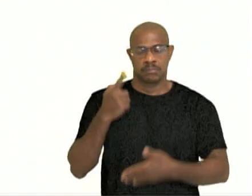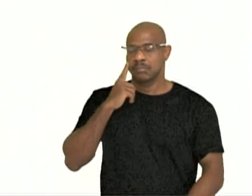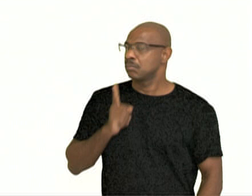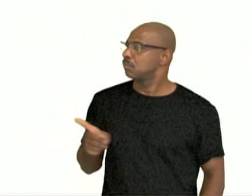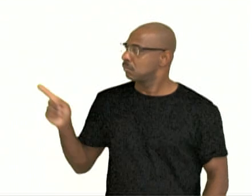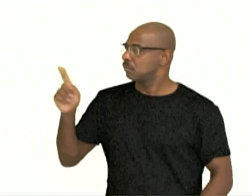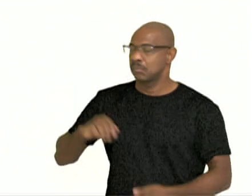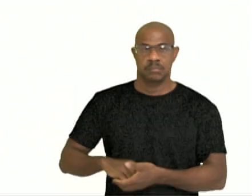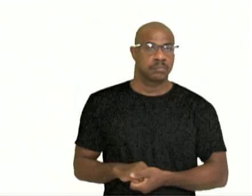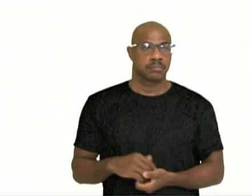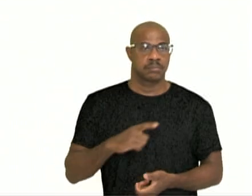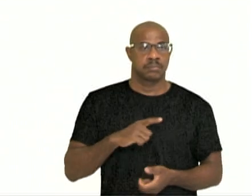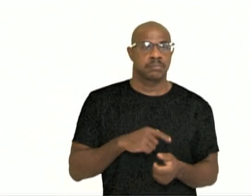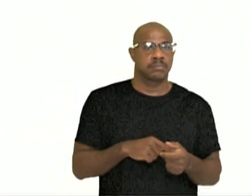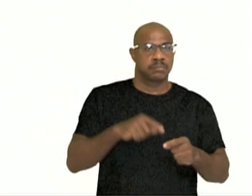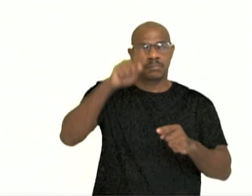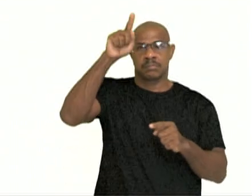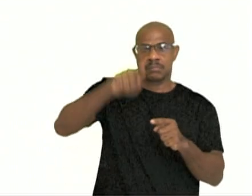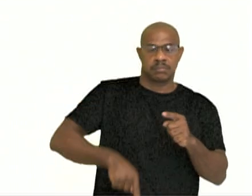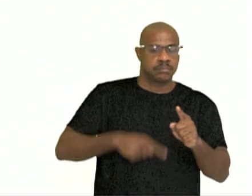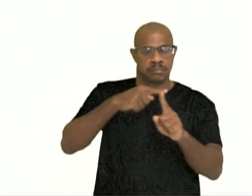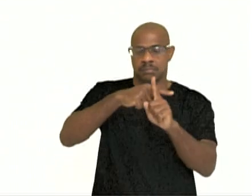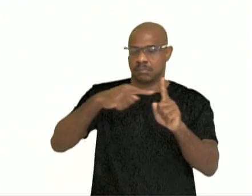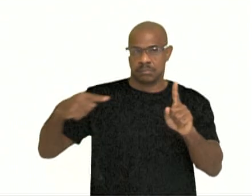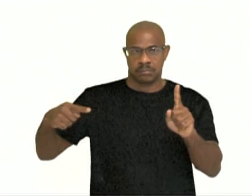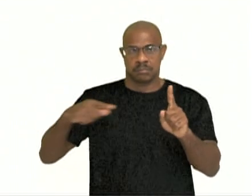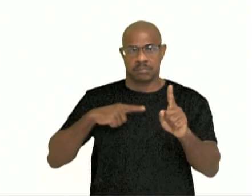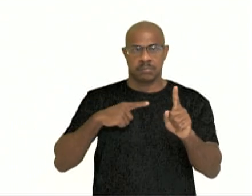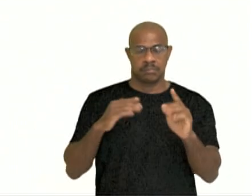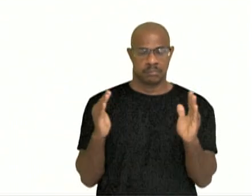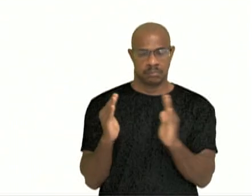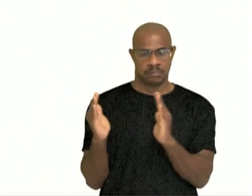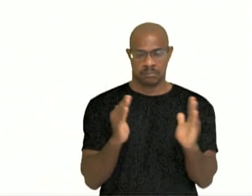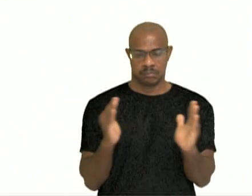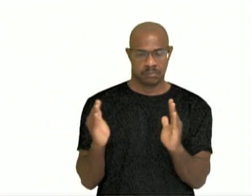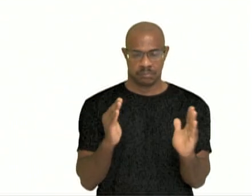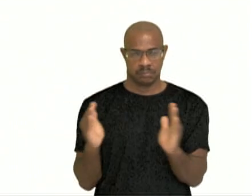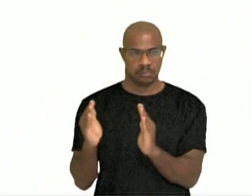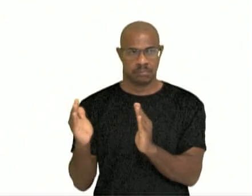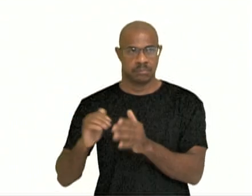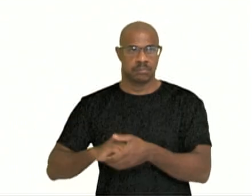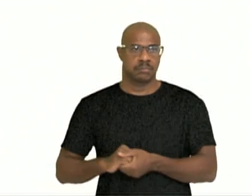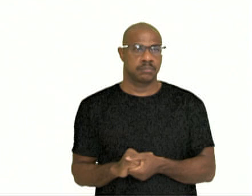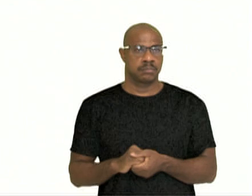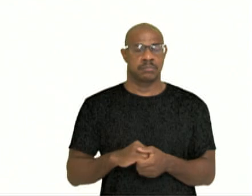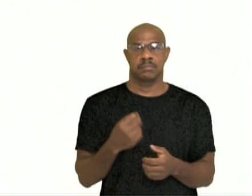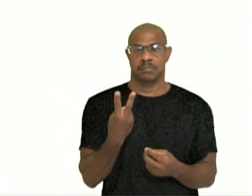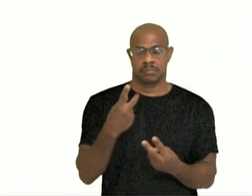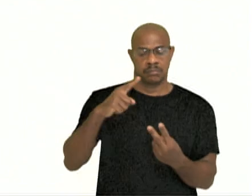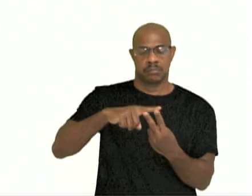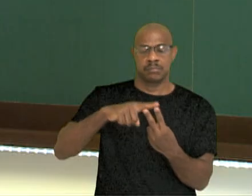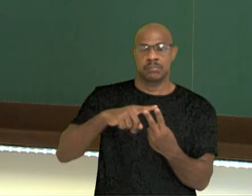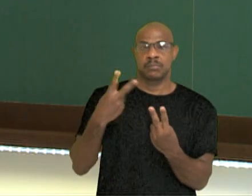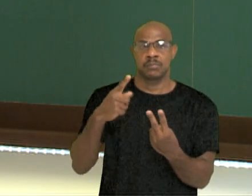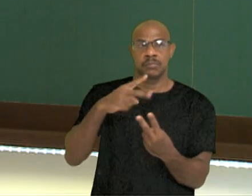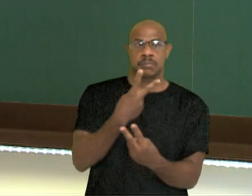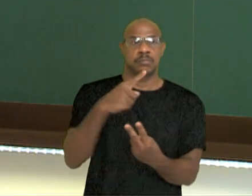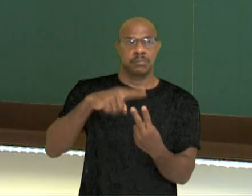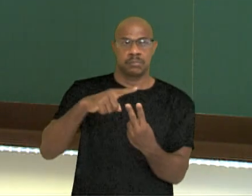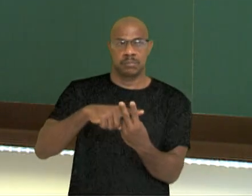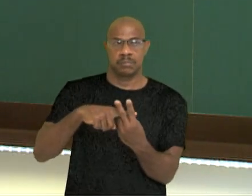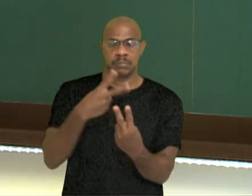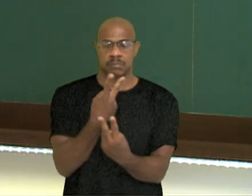nós temos uma função com determinado período, nesse caso aqui o período é 2π, o período de uma volta completa, e